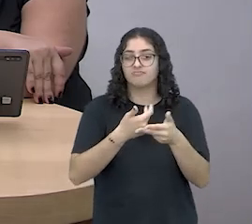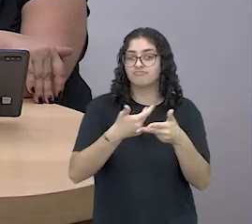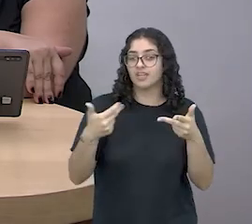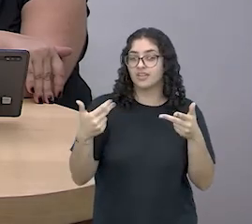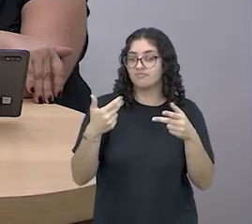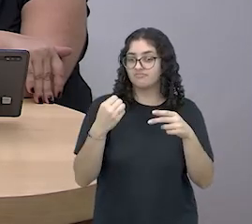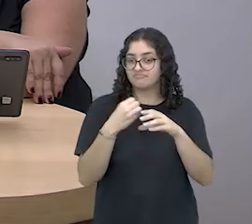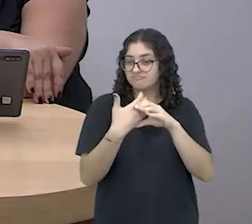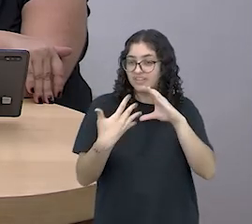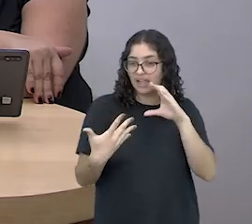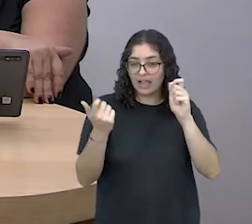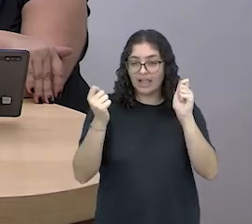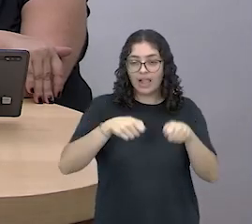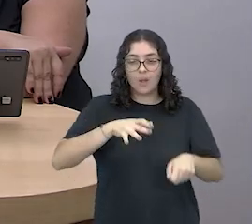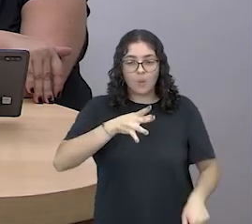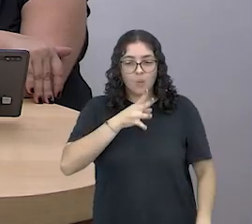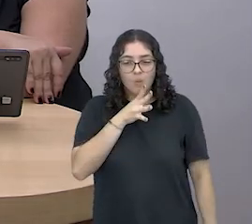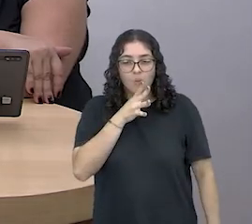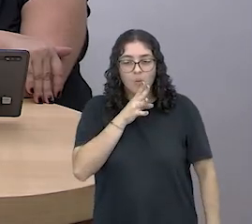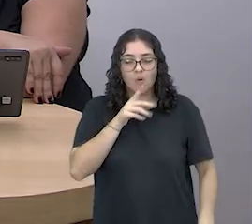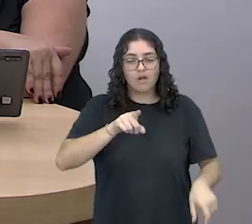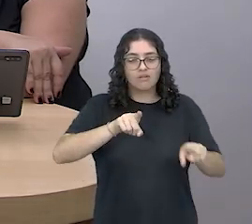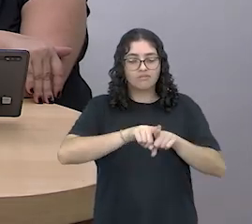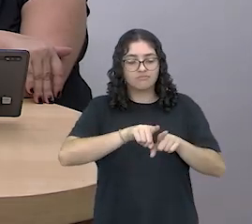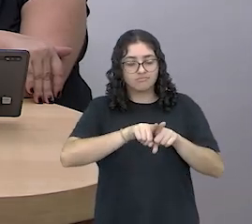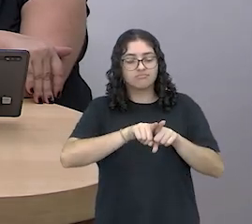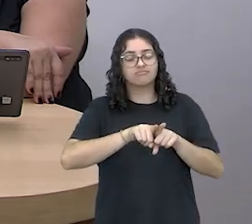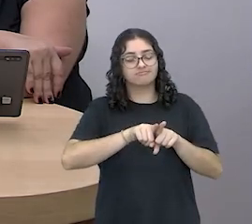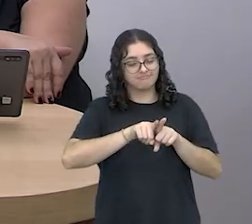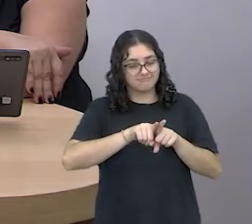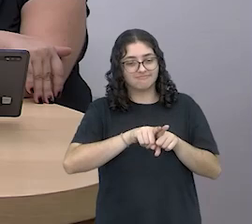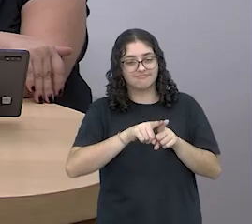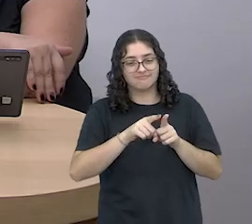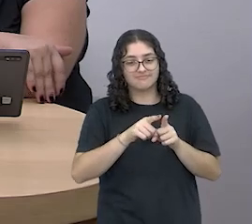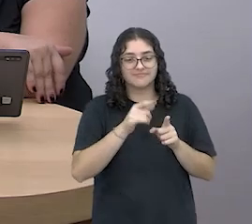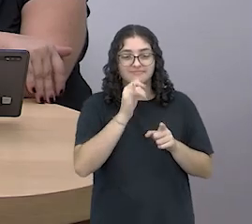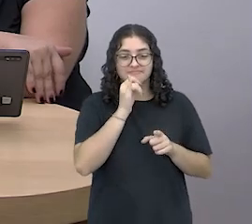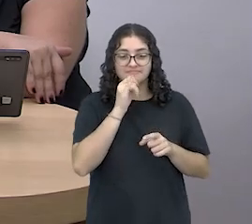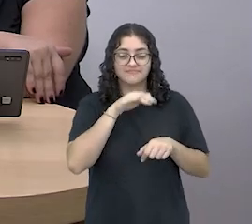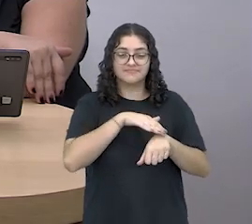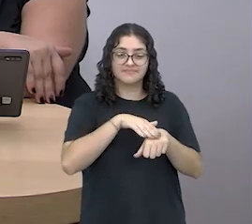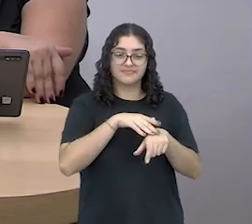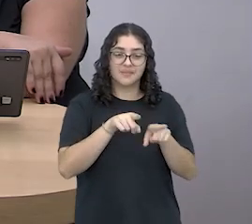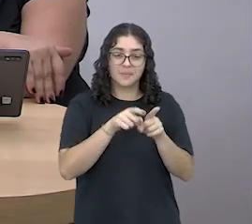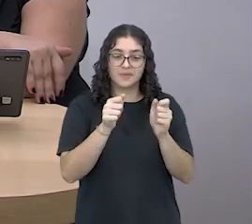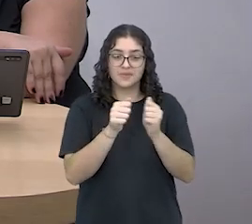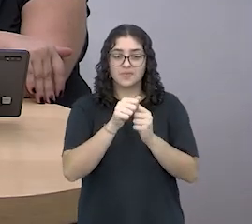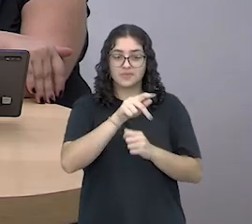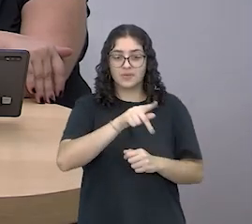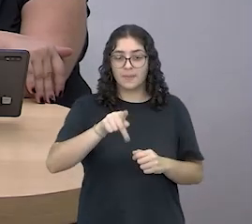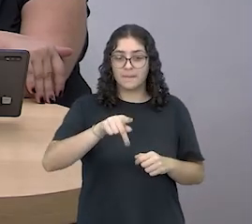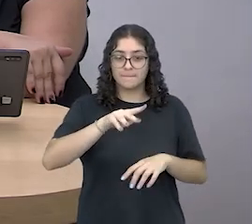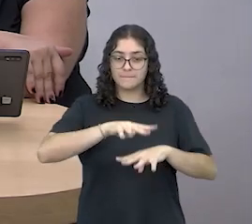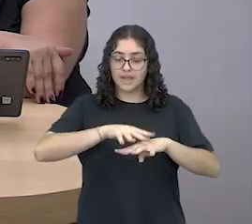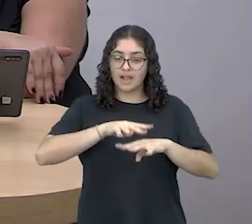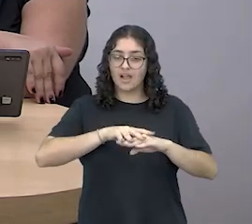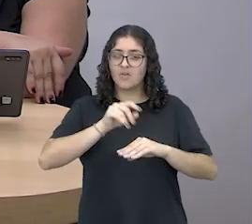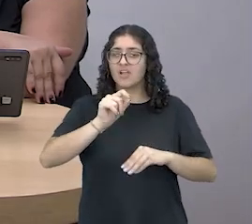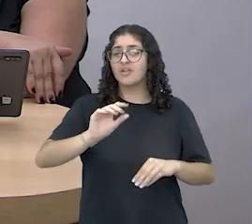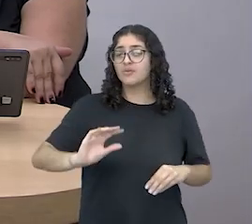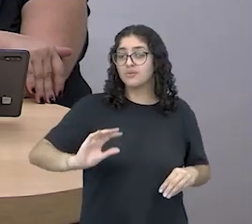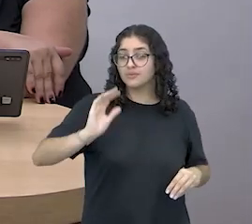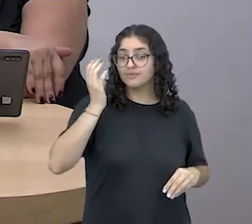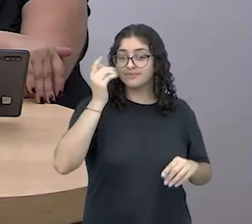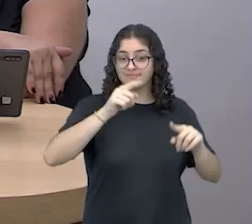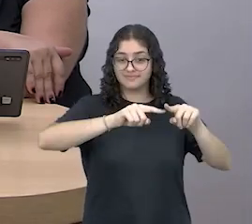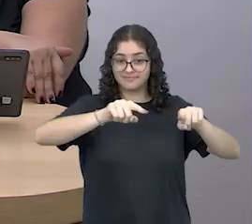que eles já conhecem e também vale a gente ter uma conversa com a professora de matemática para a gente ver o que está acontecendo